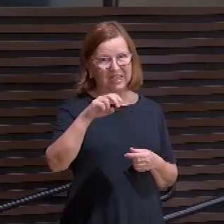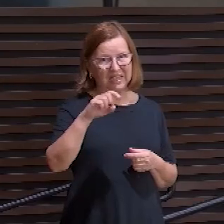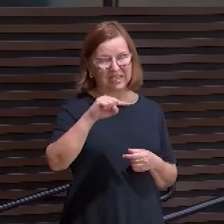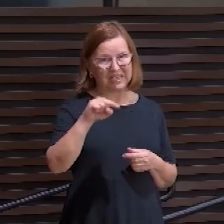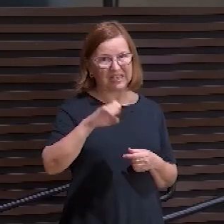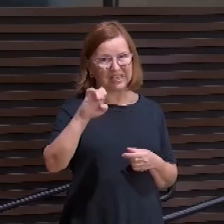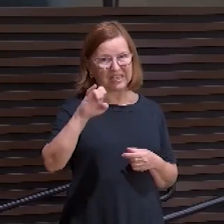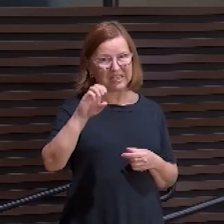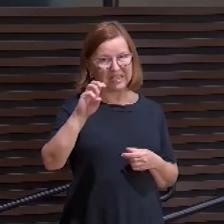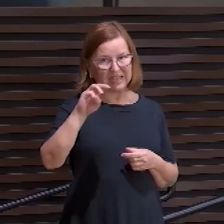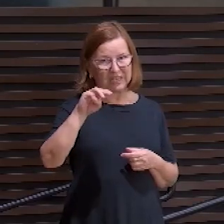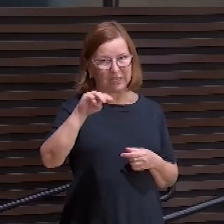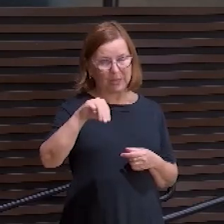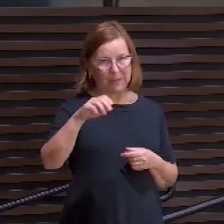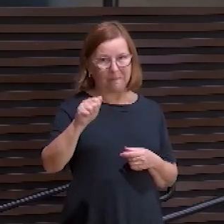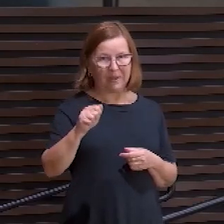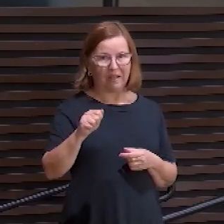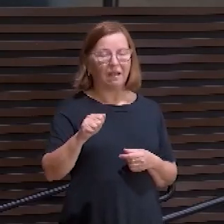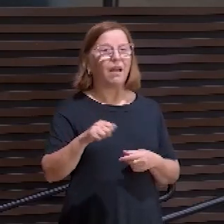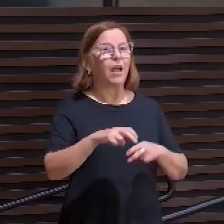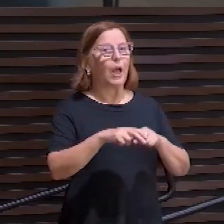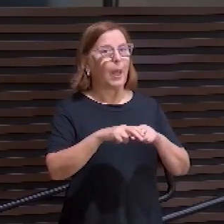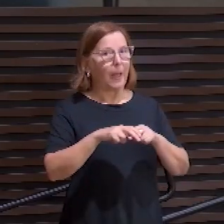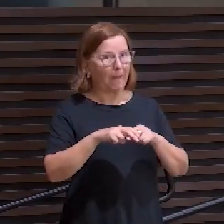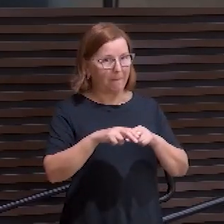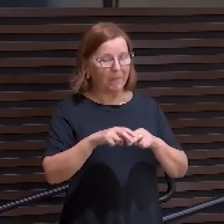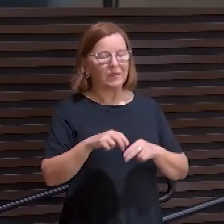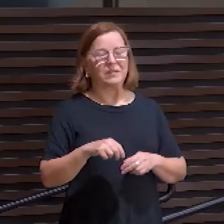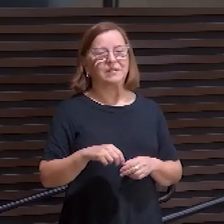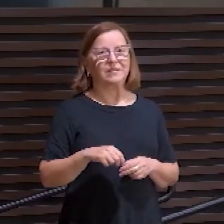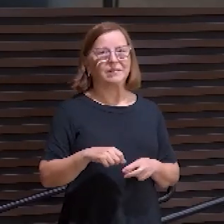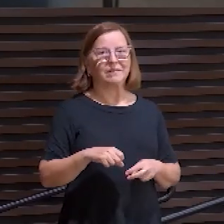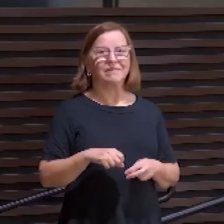tão cheia de problemas. Leite.